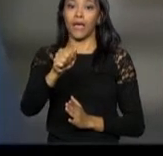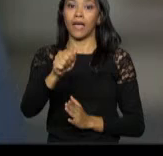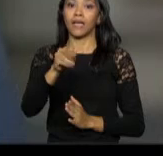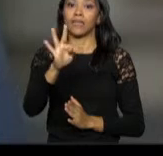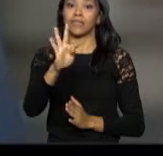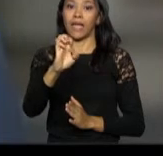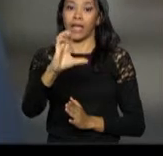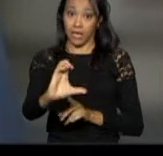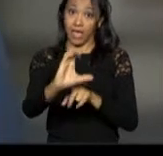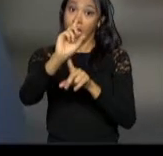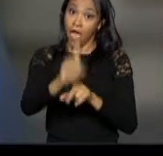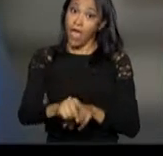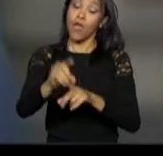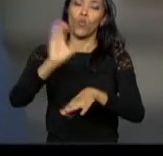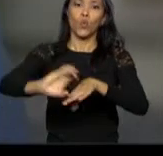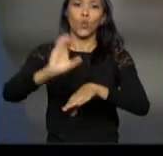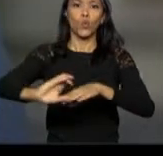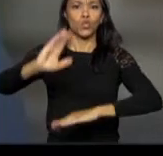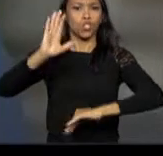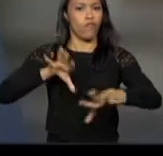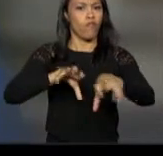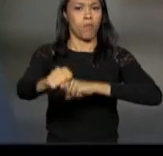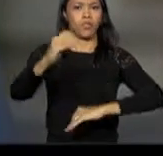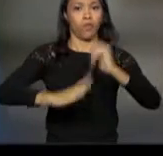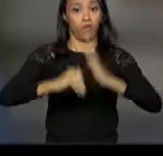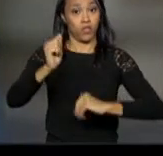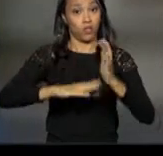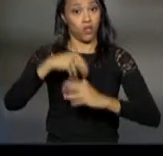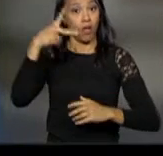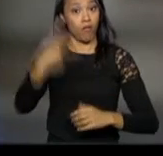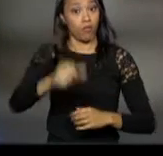formação profissional da história do Brasil,